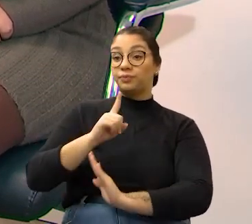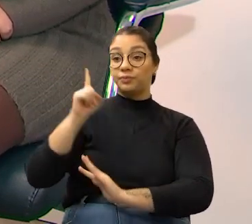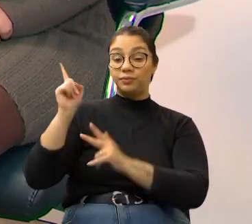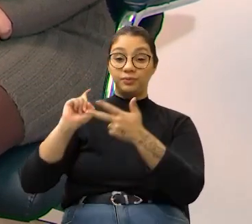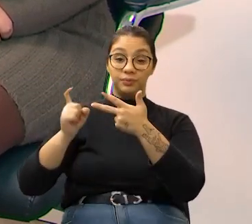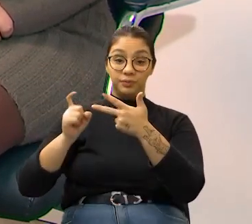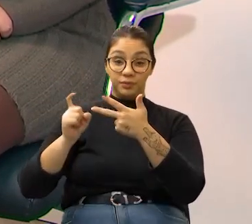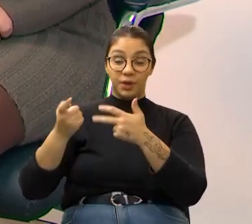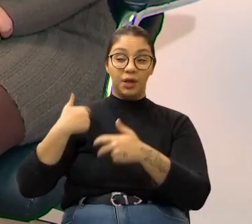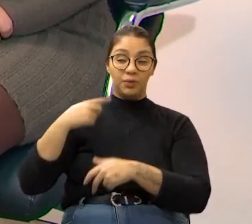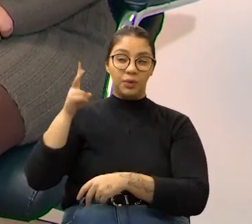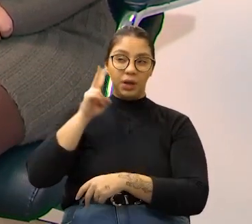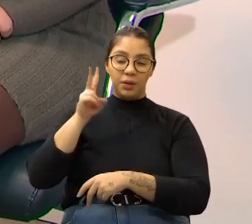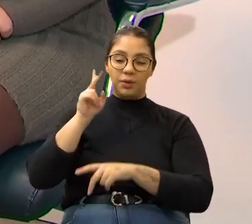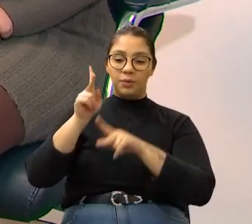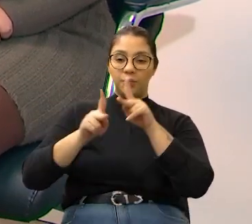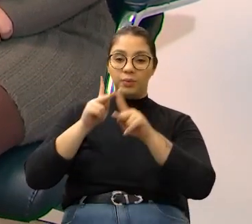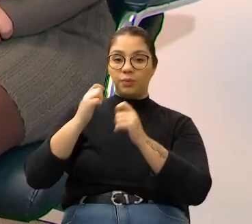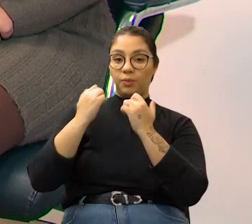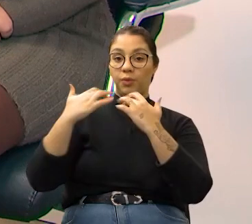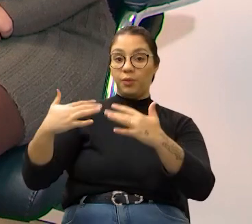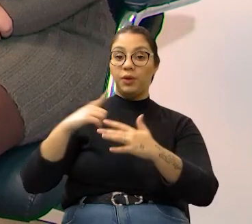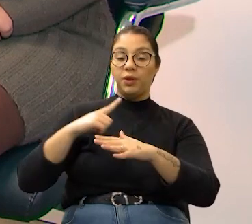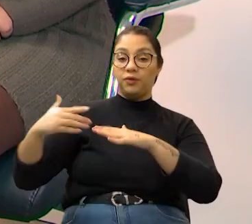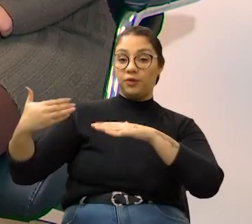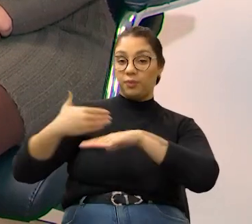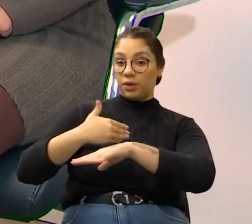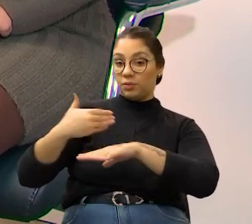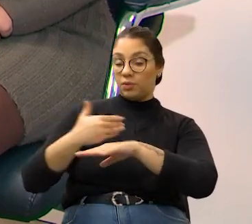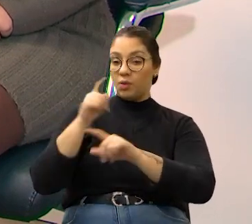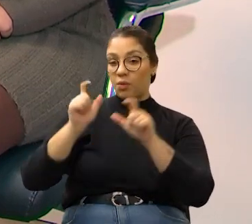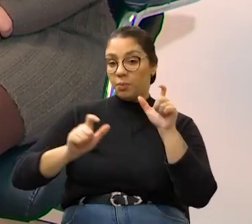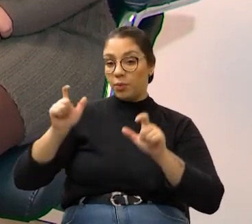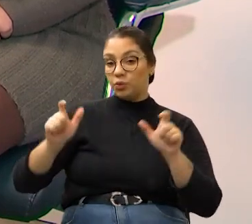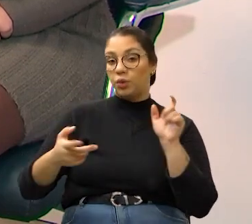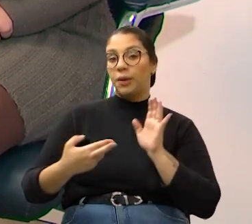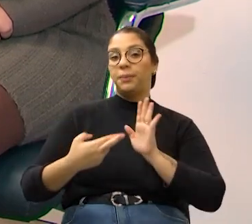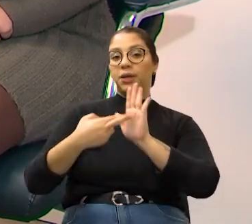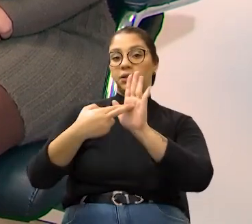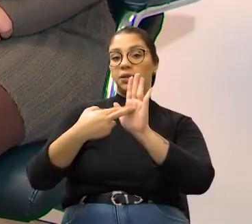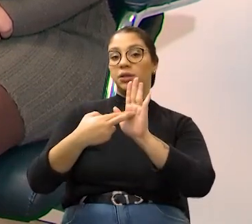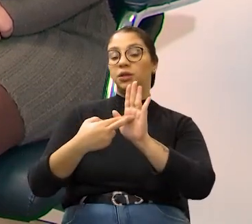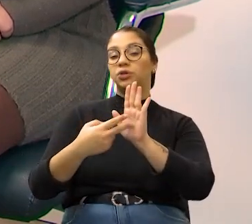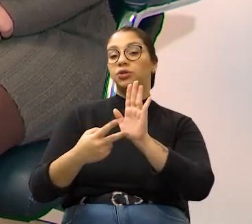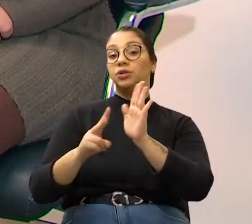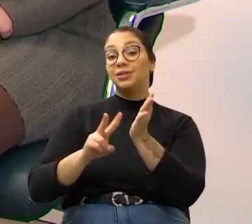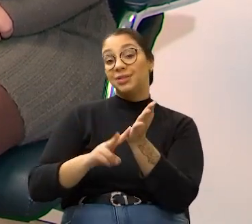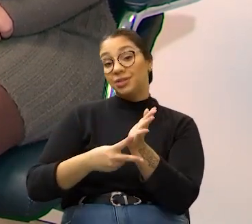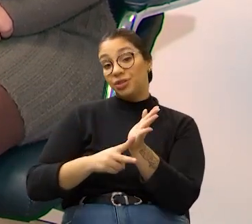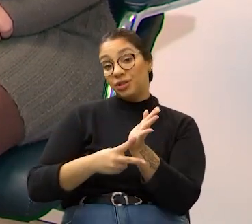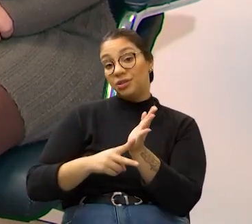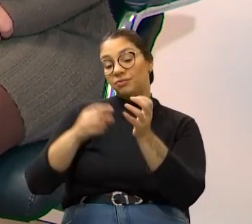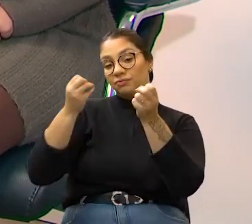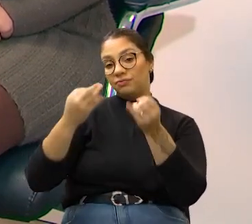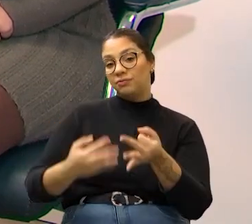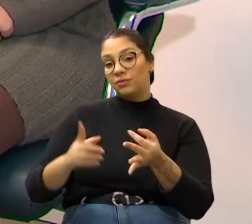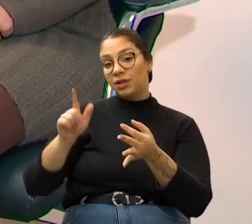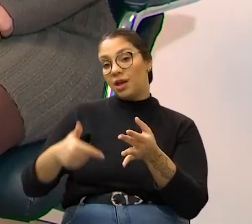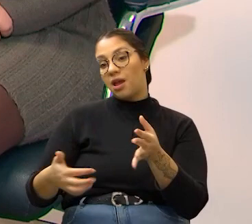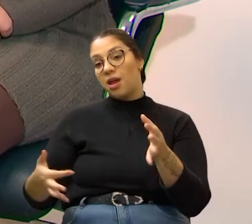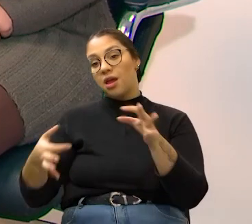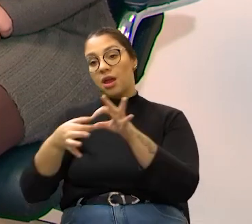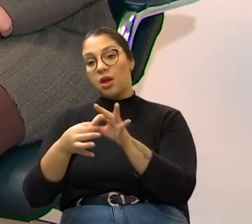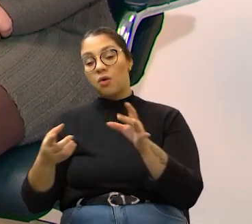do Executivo. Na época eu lembro que também na audiência pública tivemos a participação de representantes do sindicato e tudo mais, falando sobre